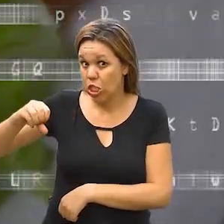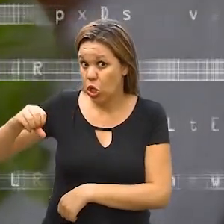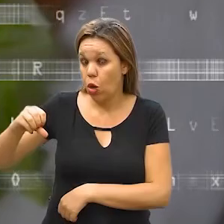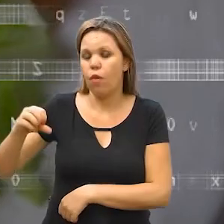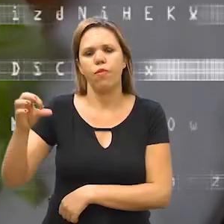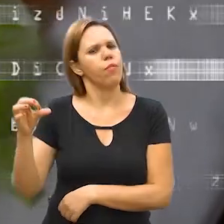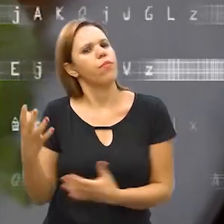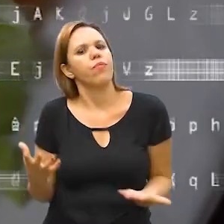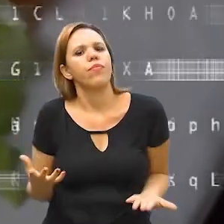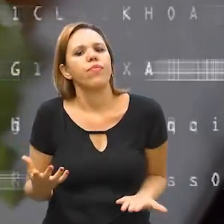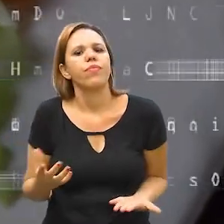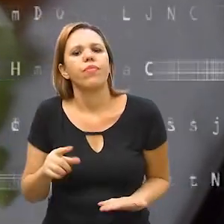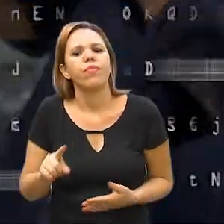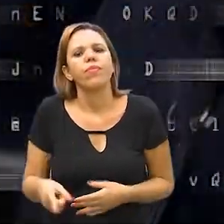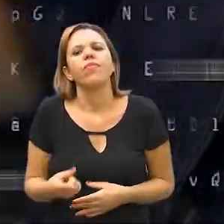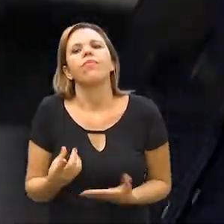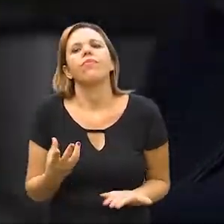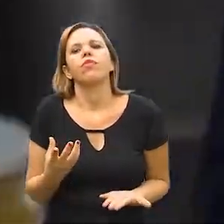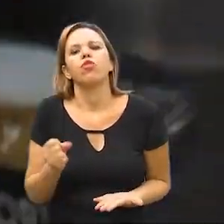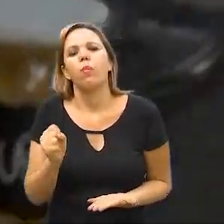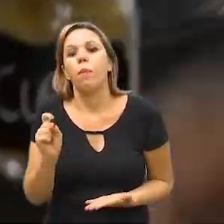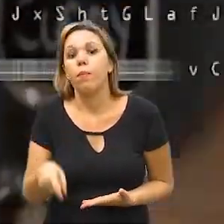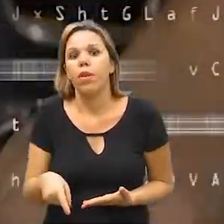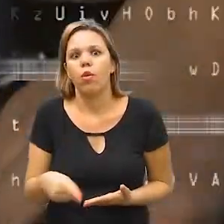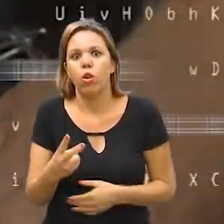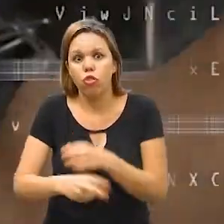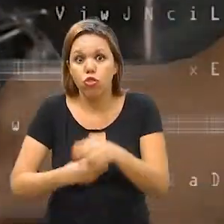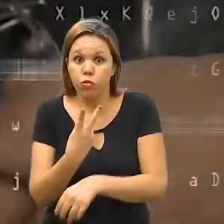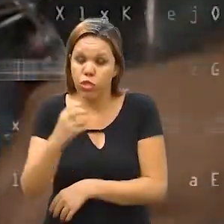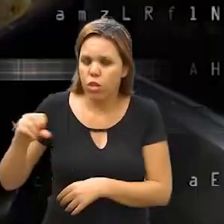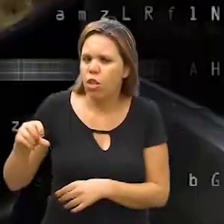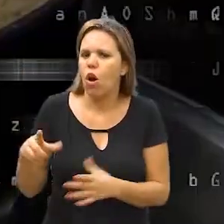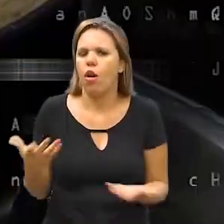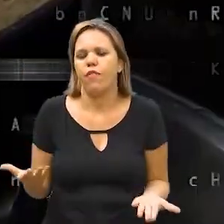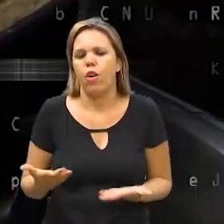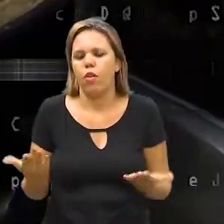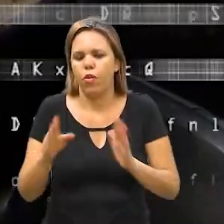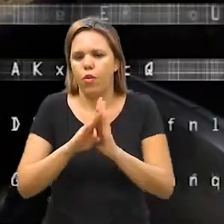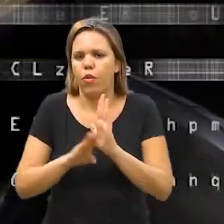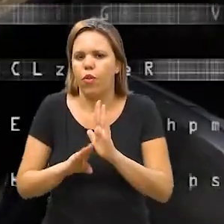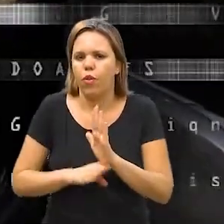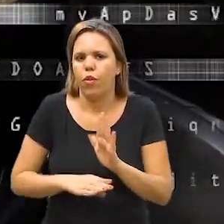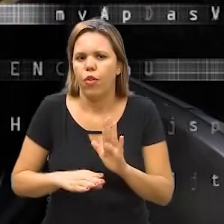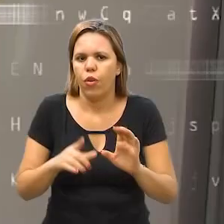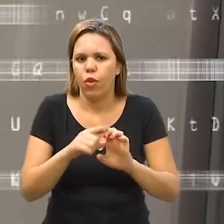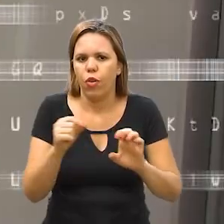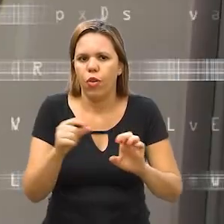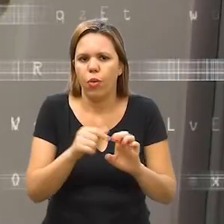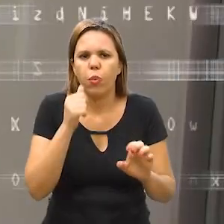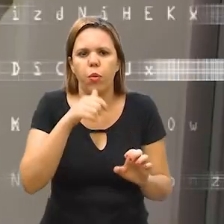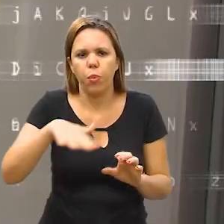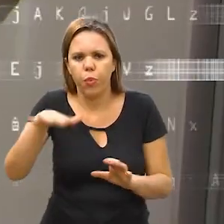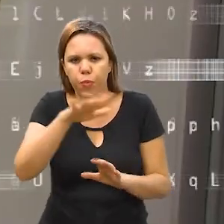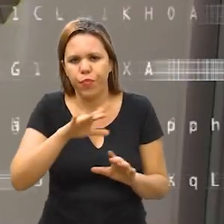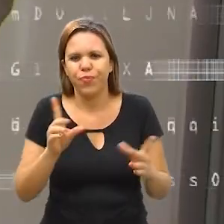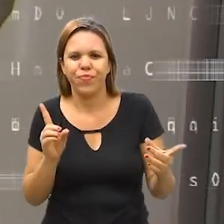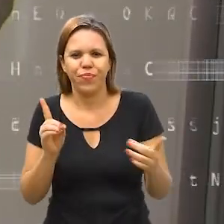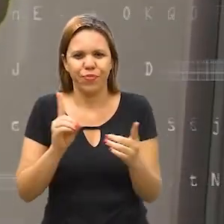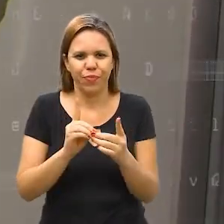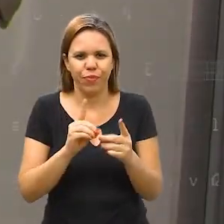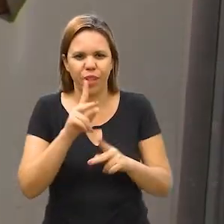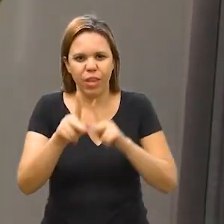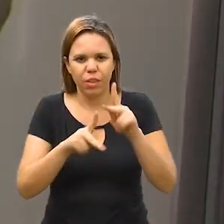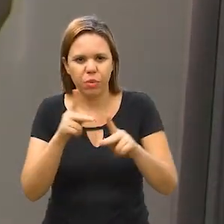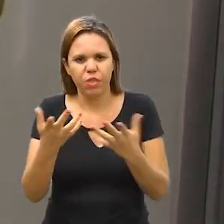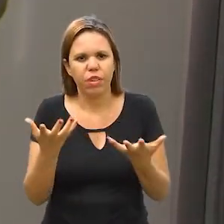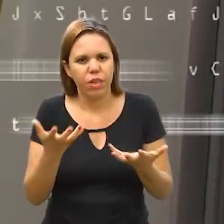239,8 mil em 2019. Neste cenário, o programa de hoje fala de empreendedoras que atendem a um público